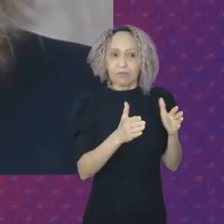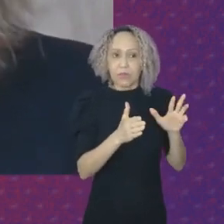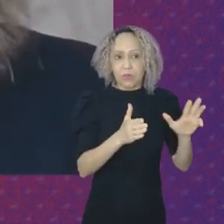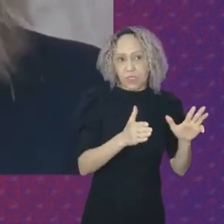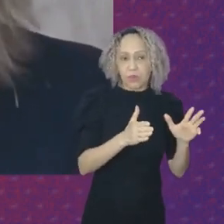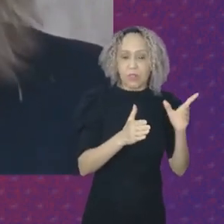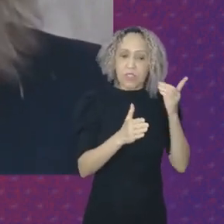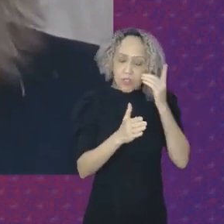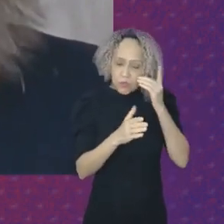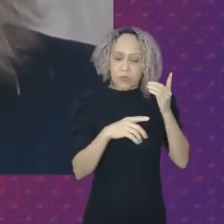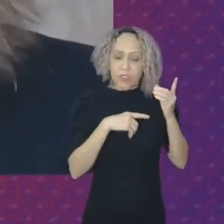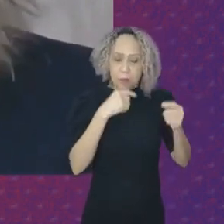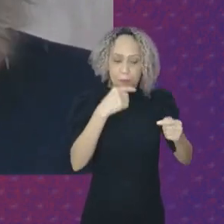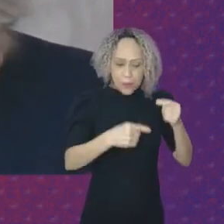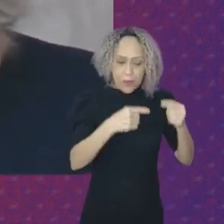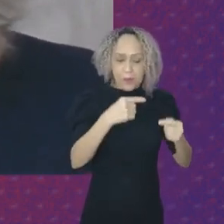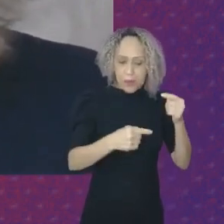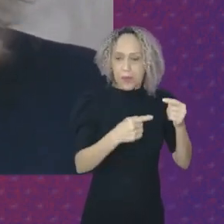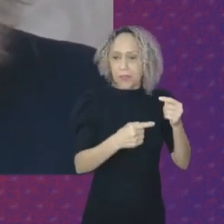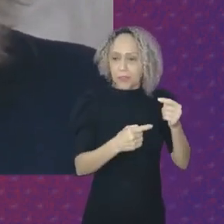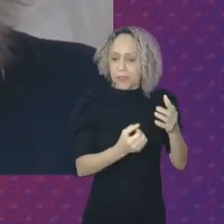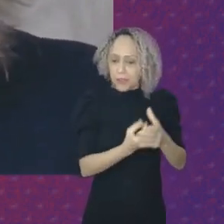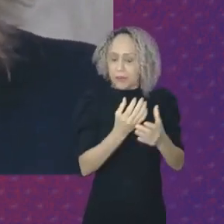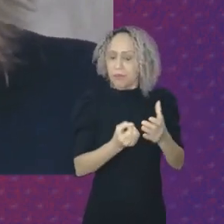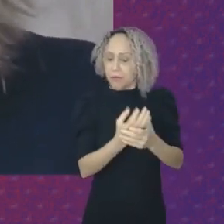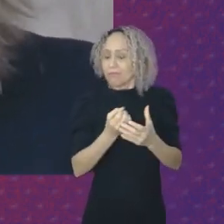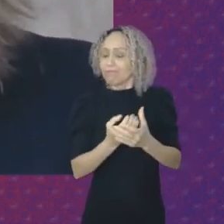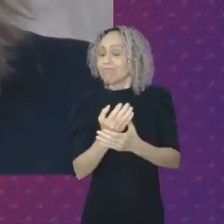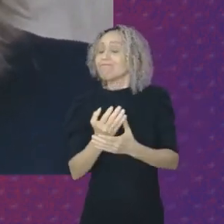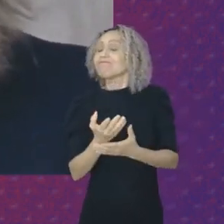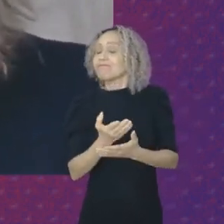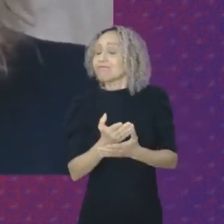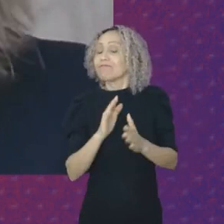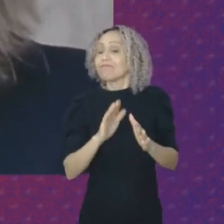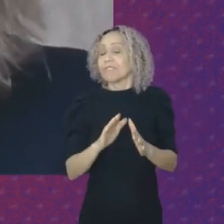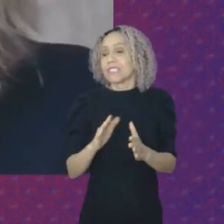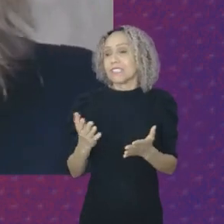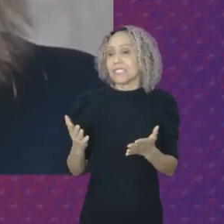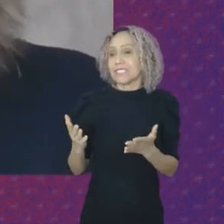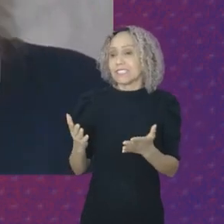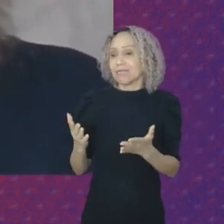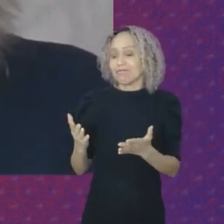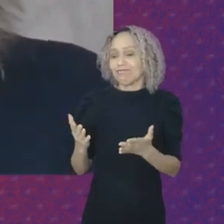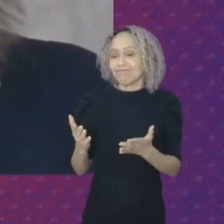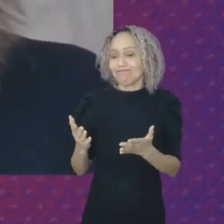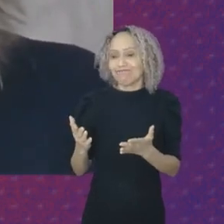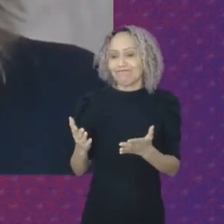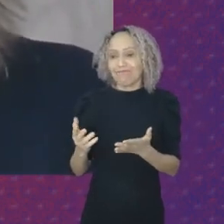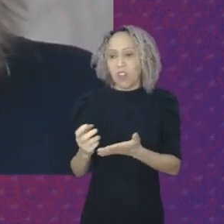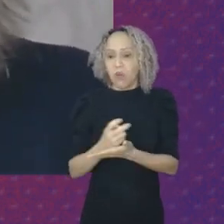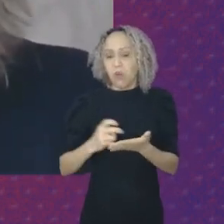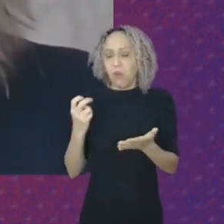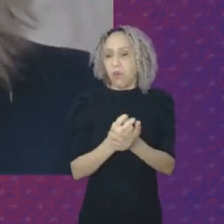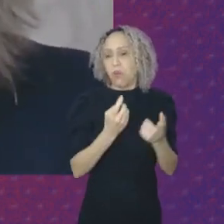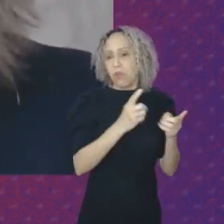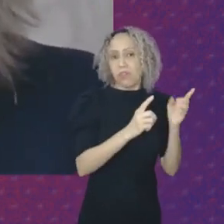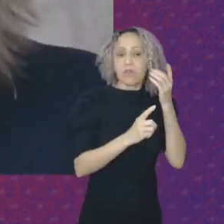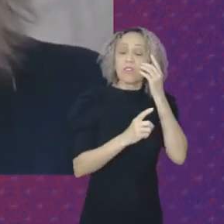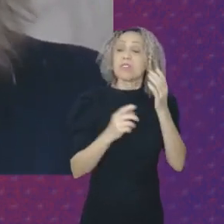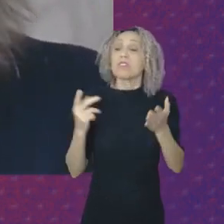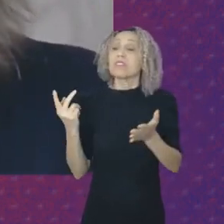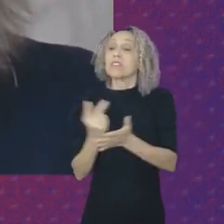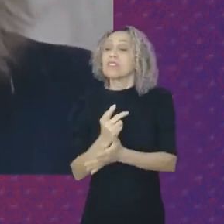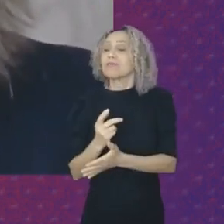e colocou à frente do nosso país um governo que, infelizmente,